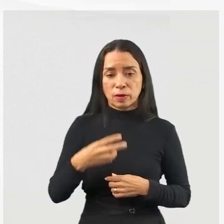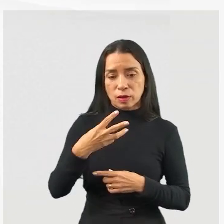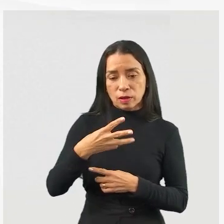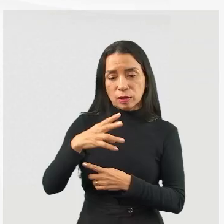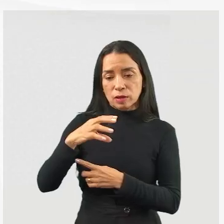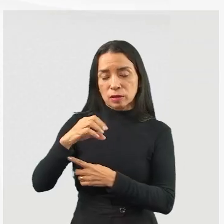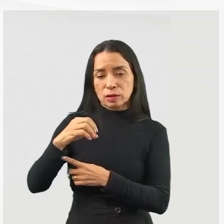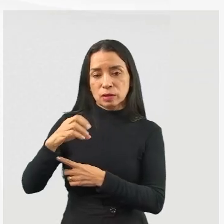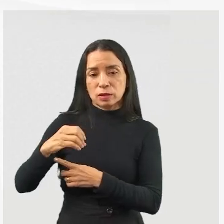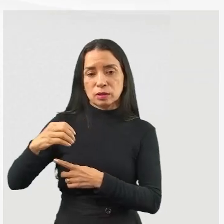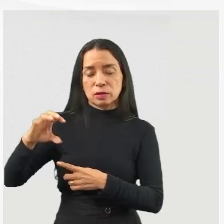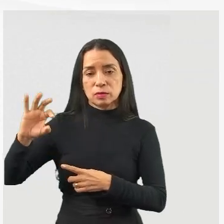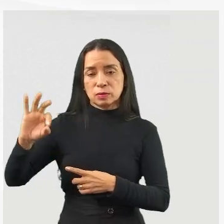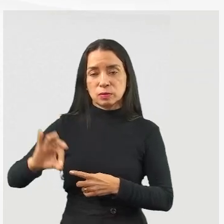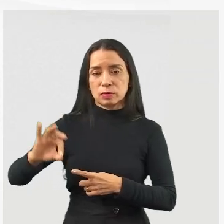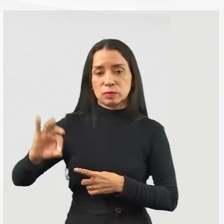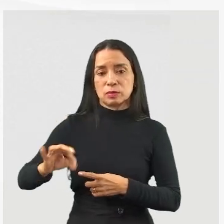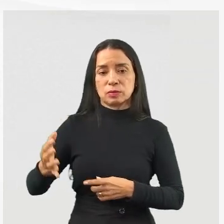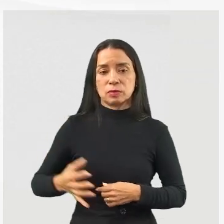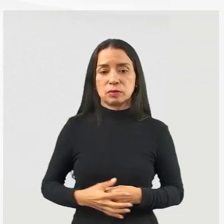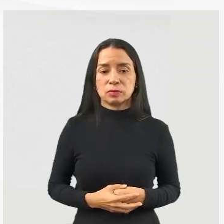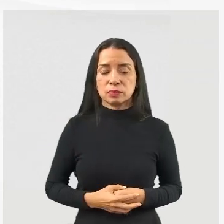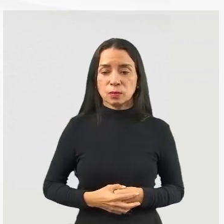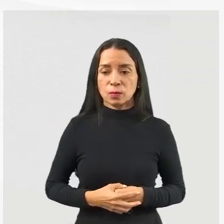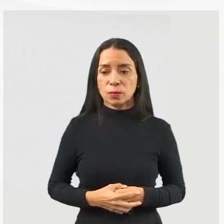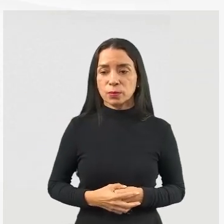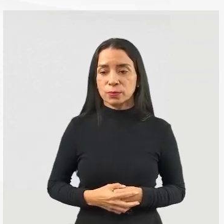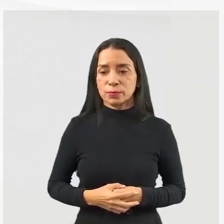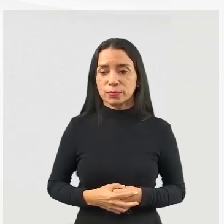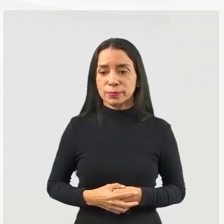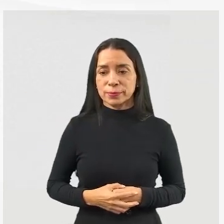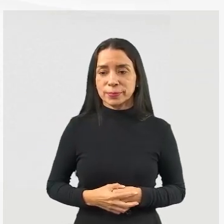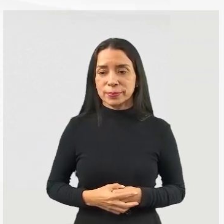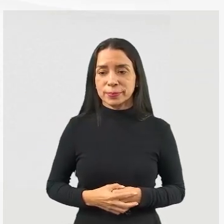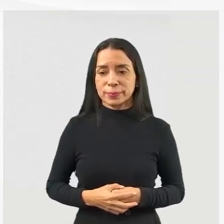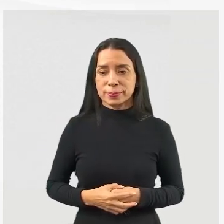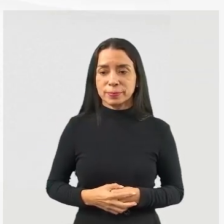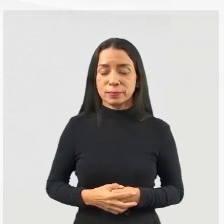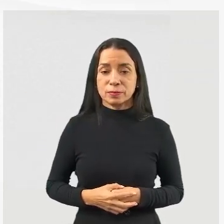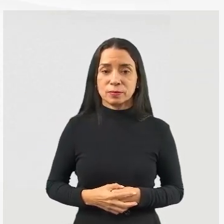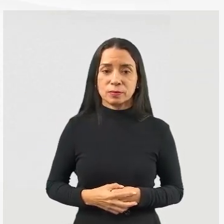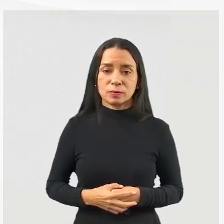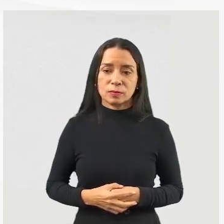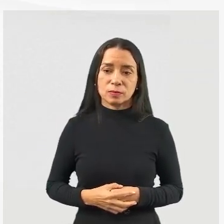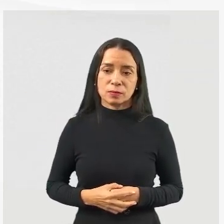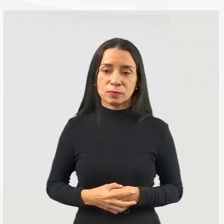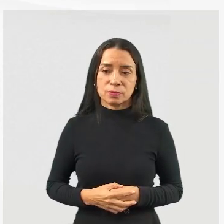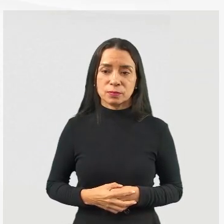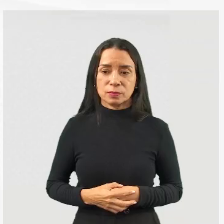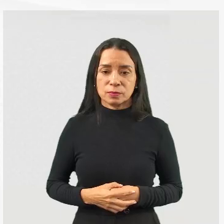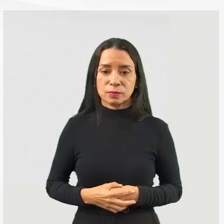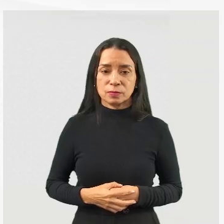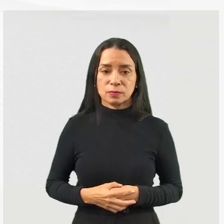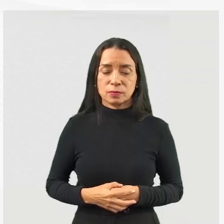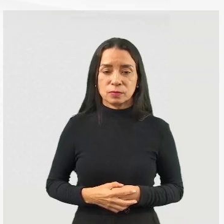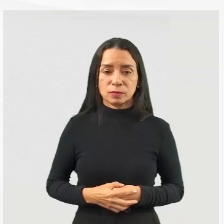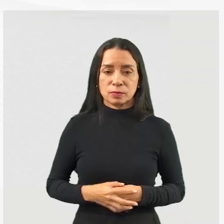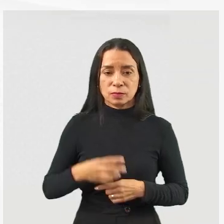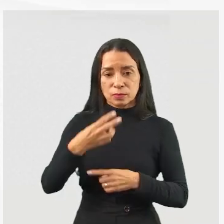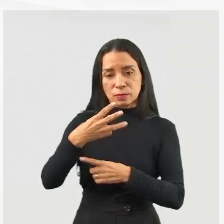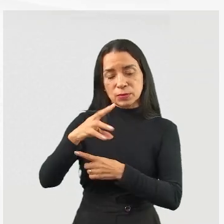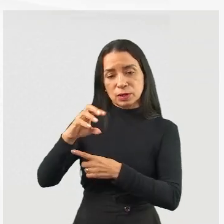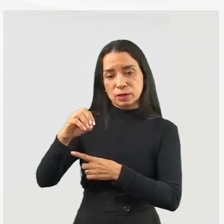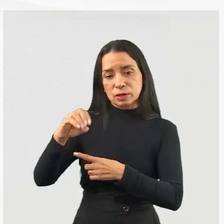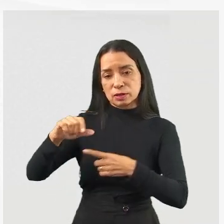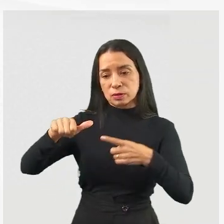300%. 300 sobre 100. E 300 sobre 100 dá